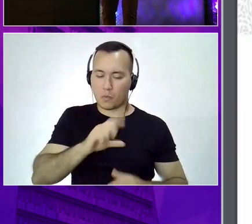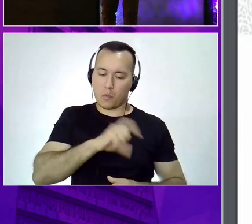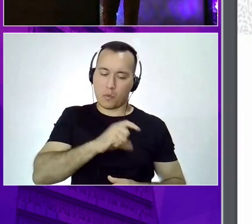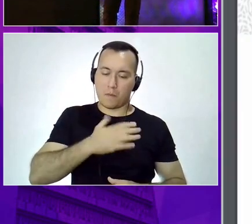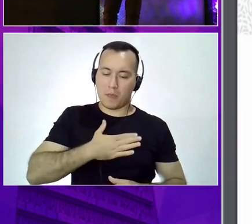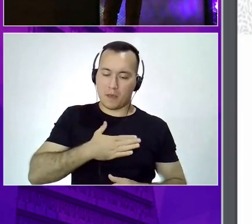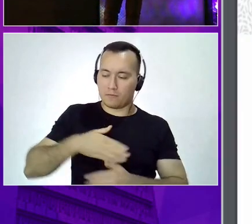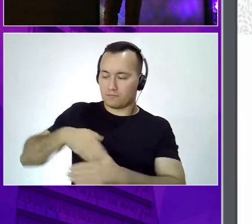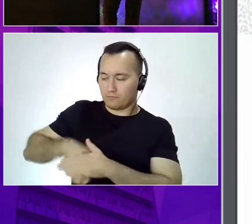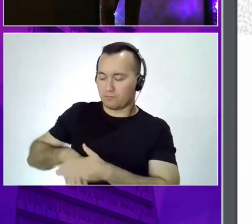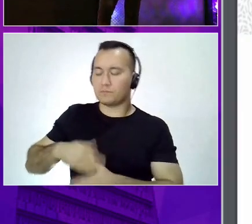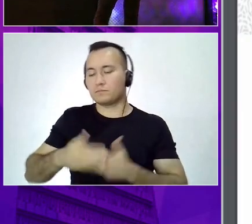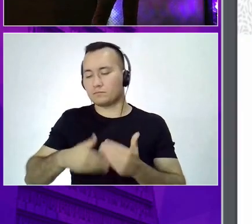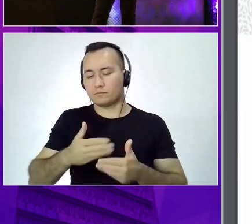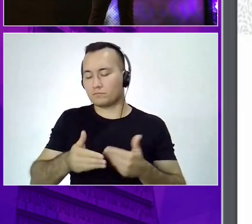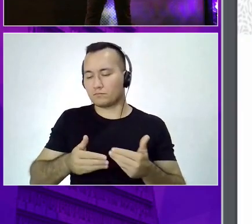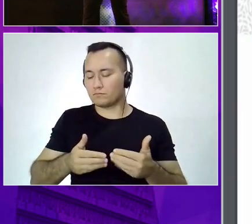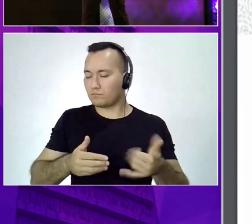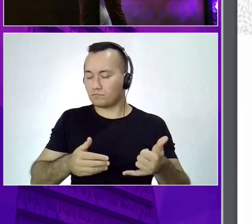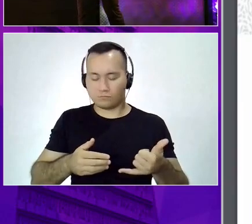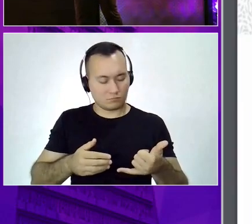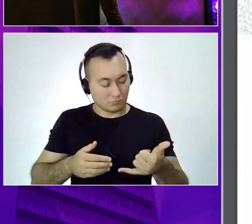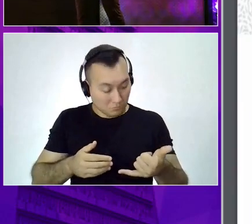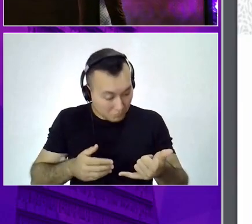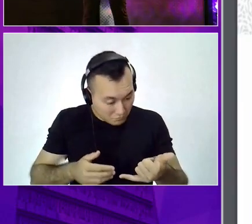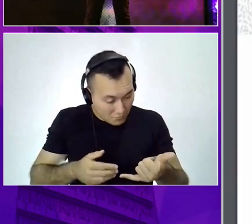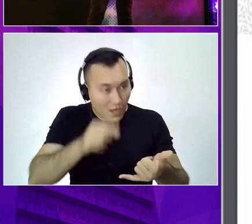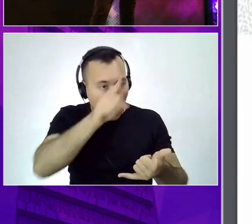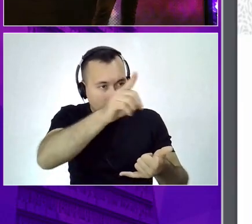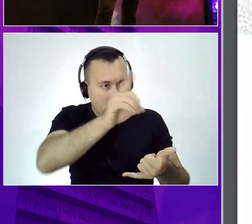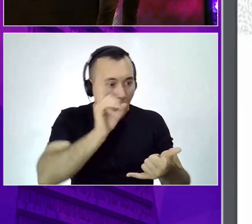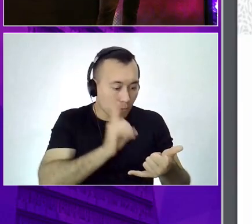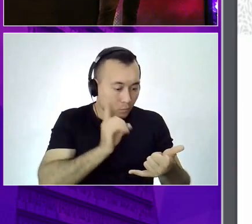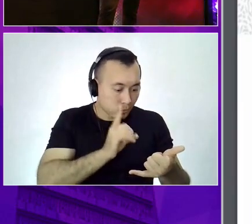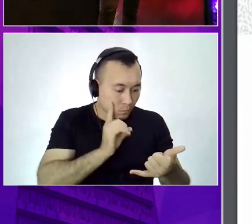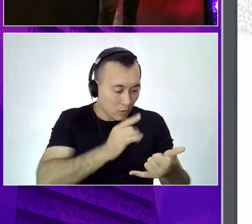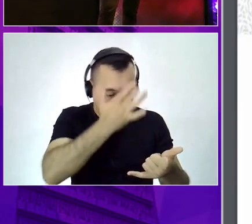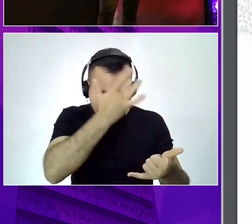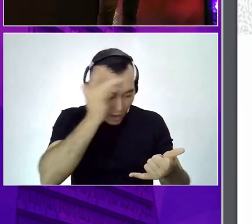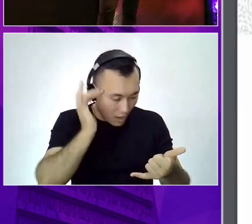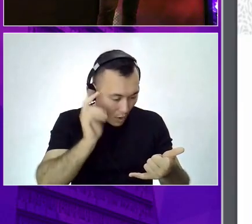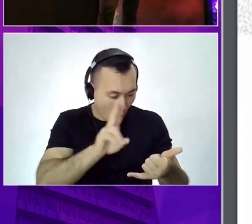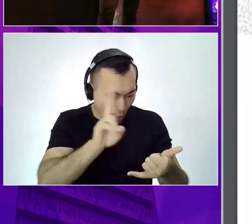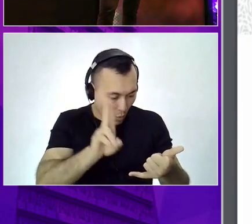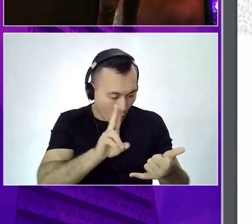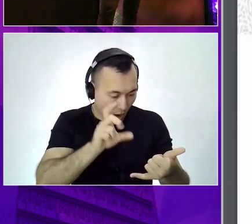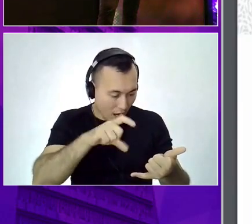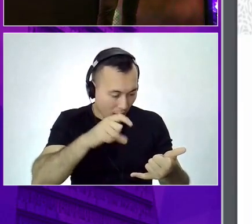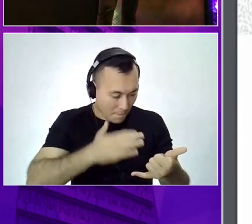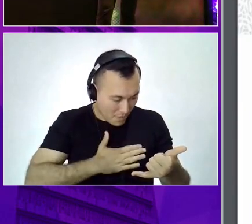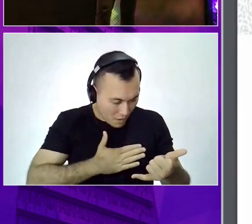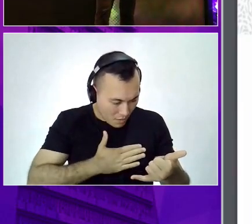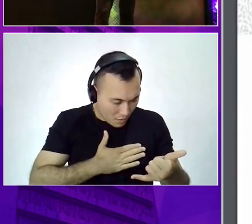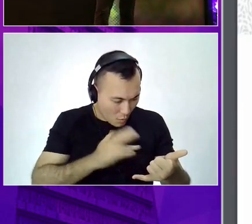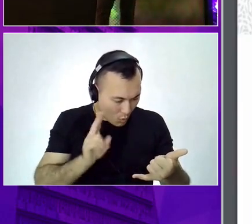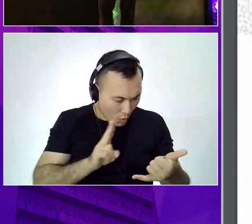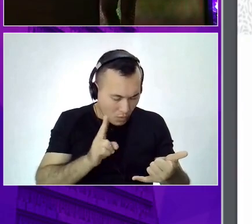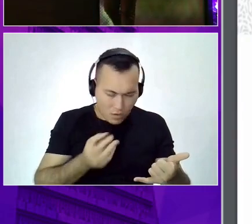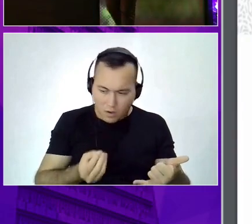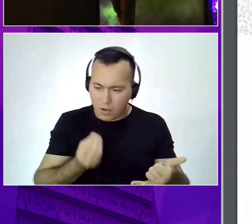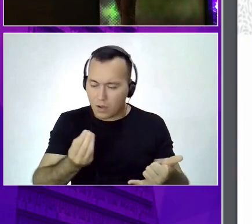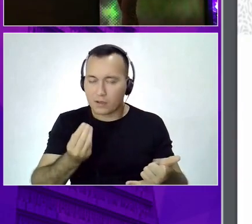tem alta probabilidade de ser uma fraude, porque ele fugiu do padrão utilizado. Então, isso é